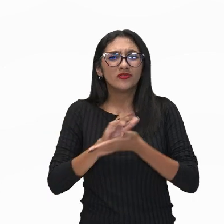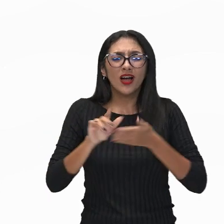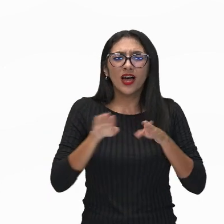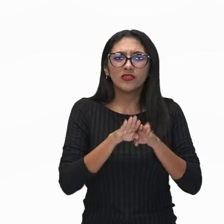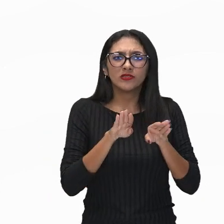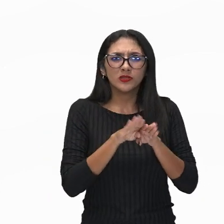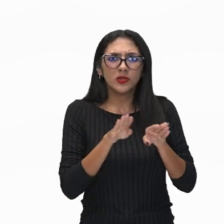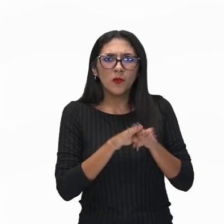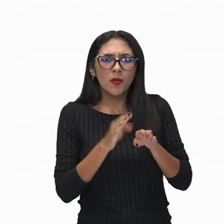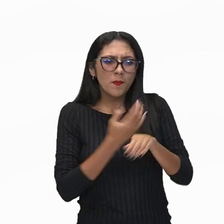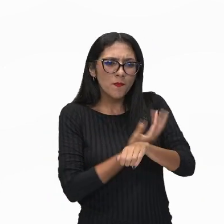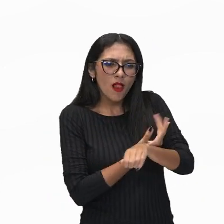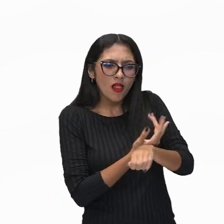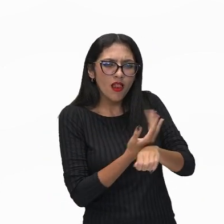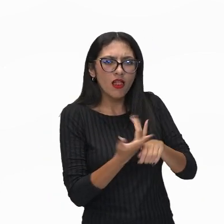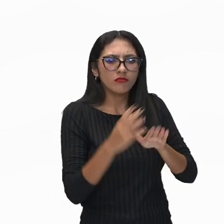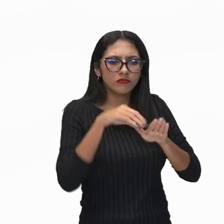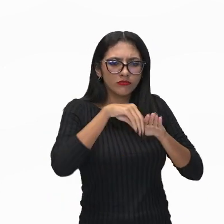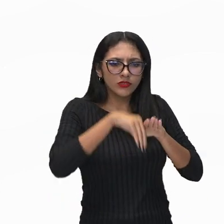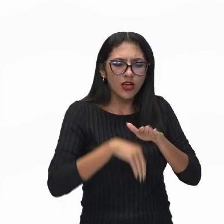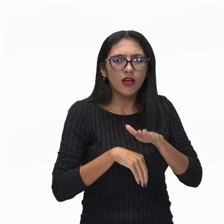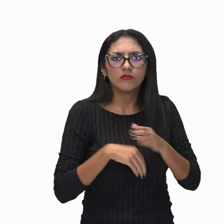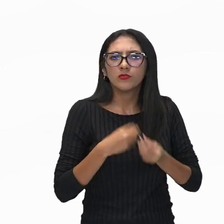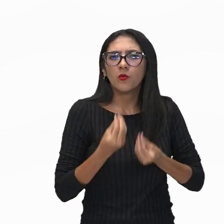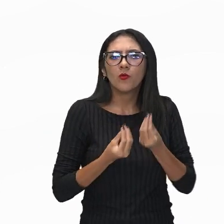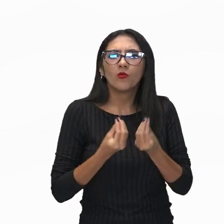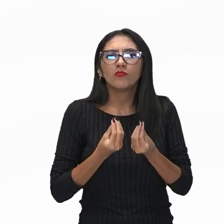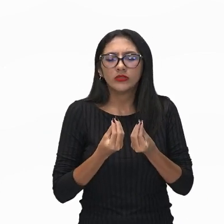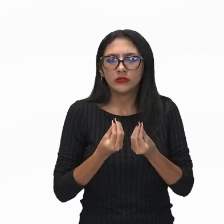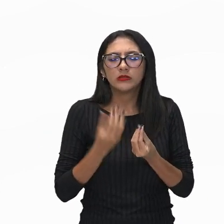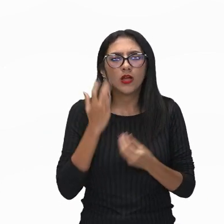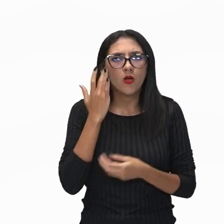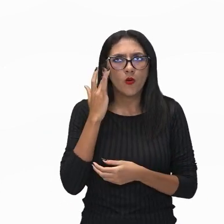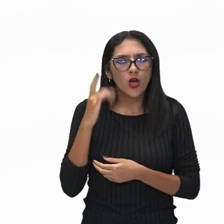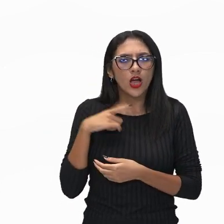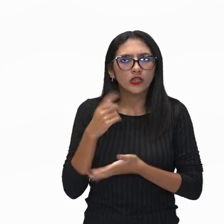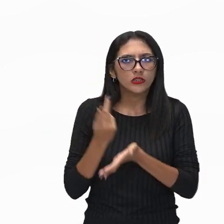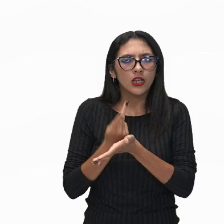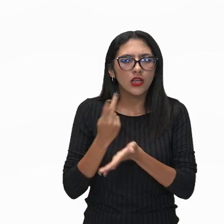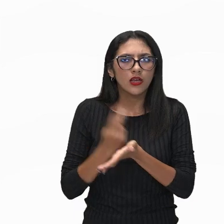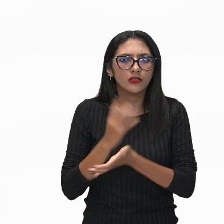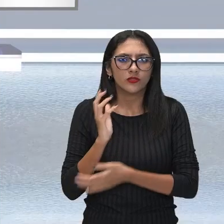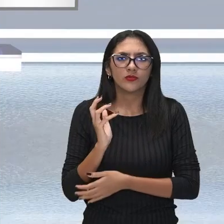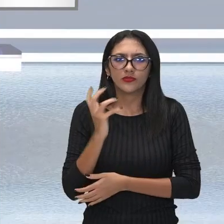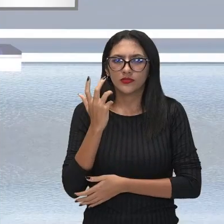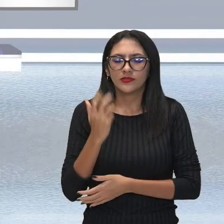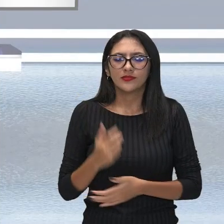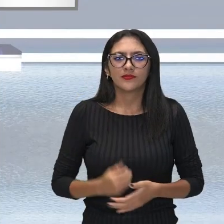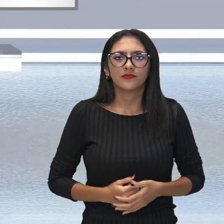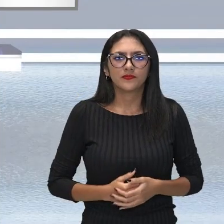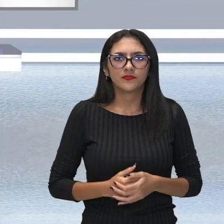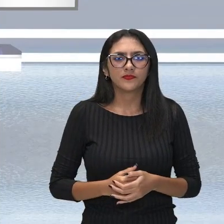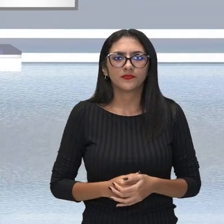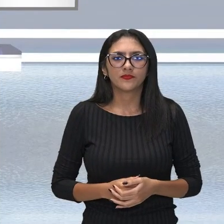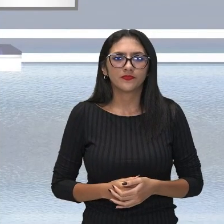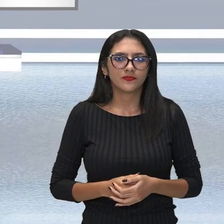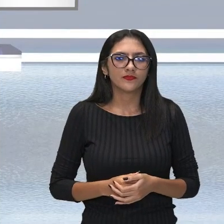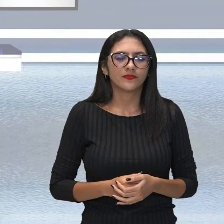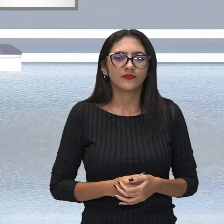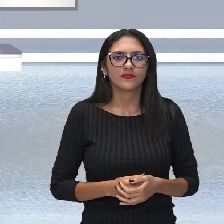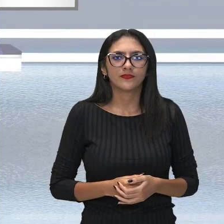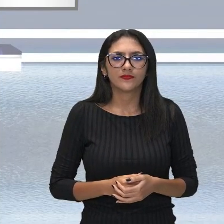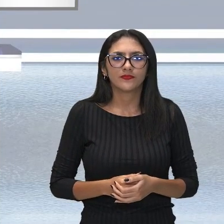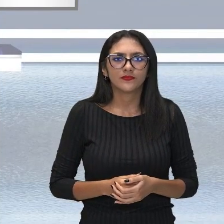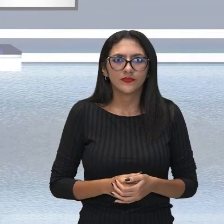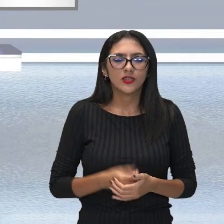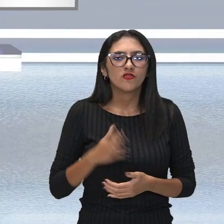corais aguentam essa quentura? Tem alguma coisa errada. Olha o relato dela. A gente já trouxe aqui